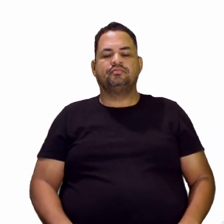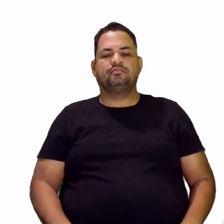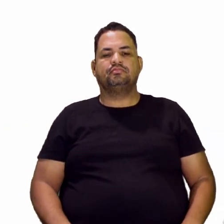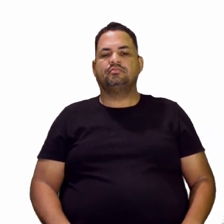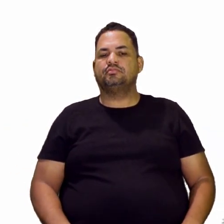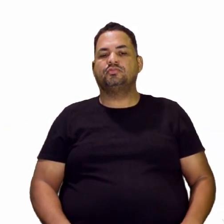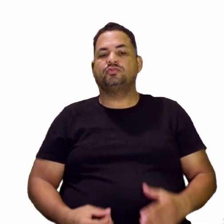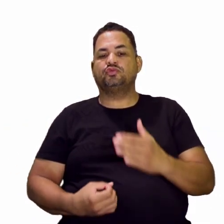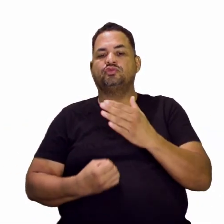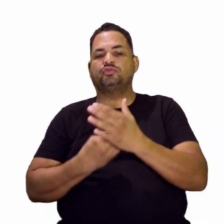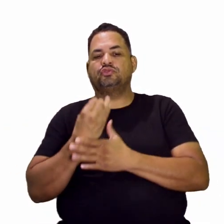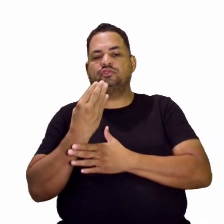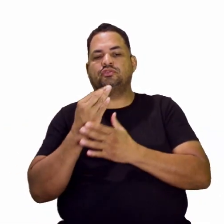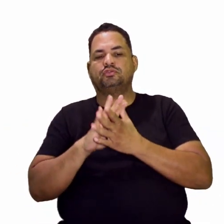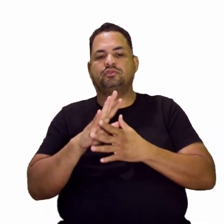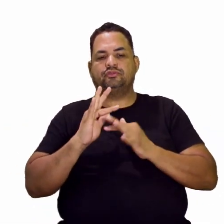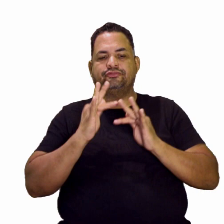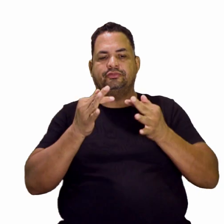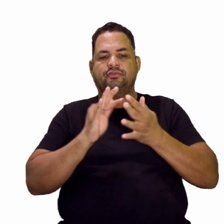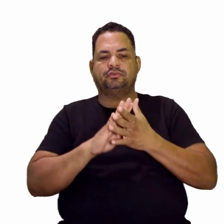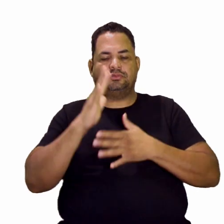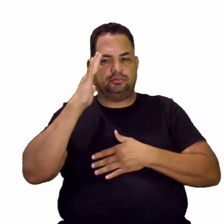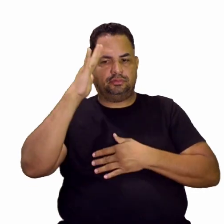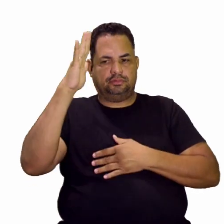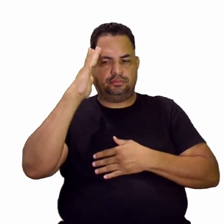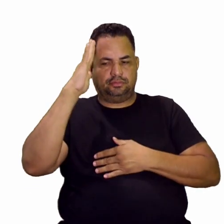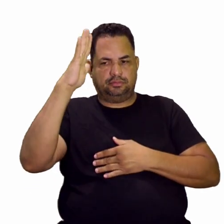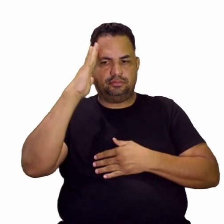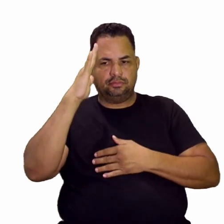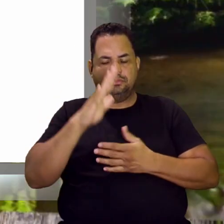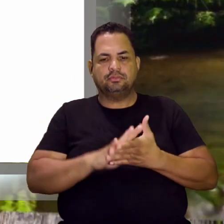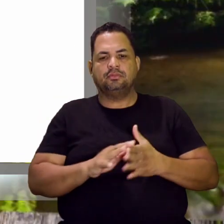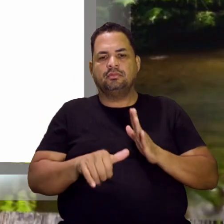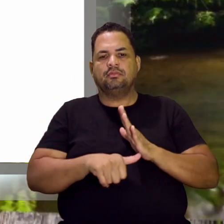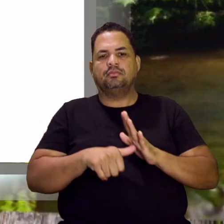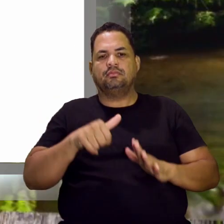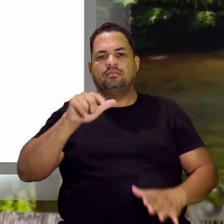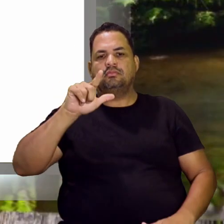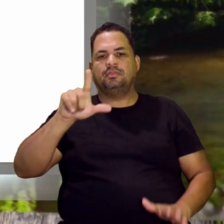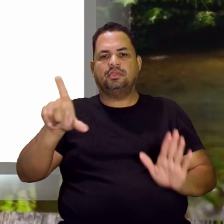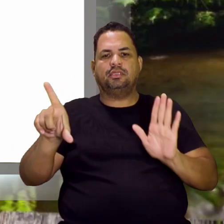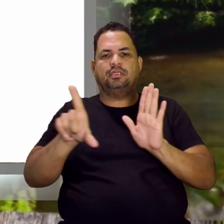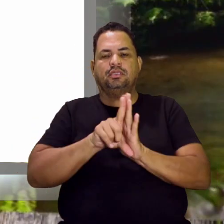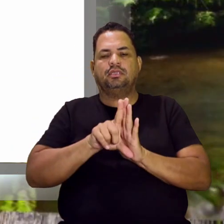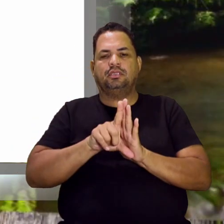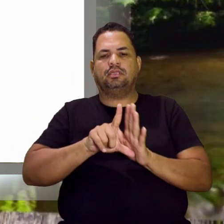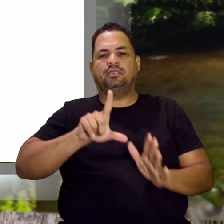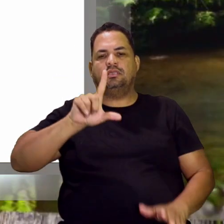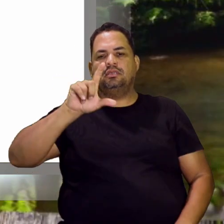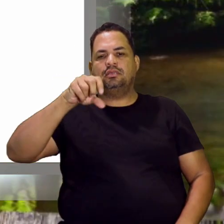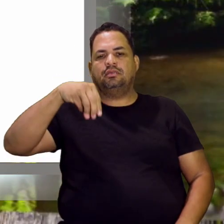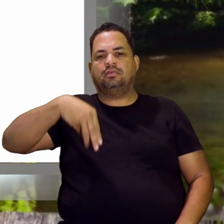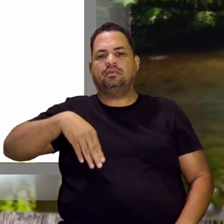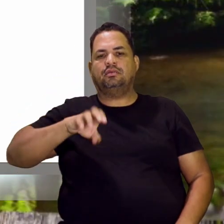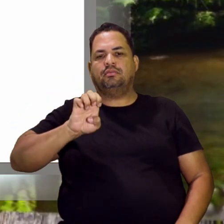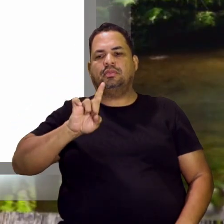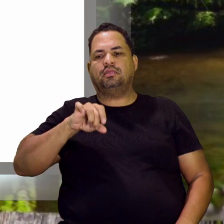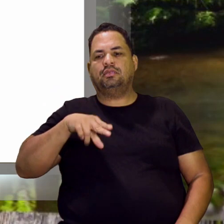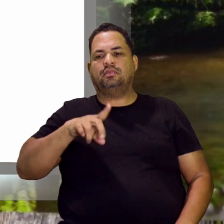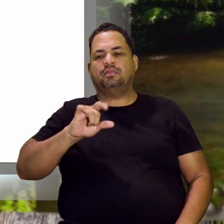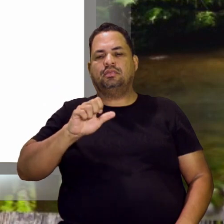uma teoria. Aí você tem lá na primeira lei de Mendel, né, a a lei do